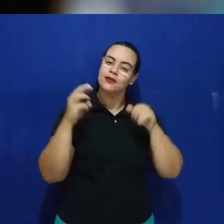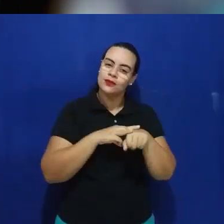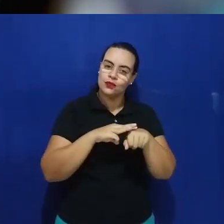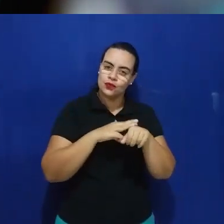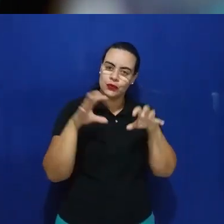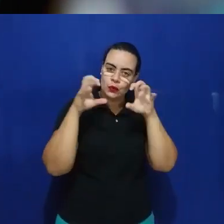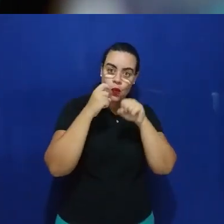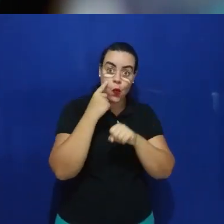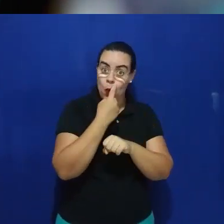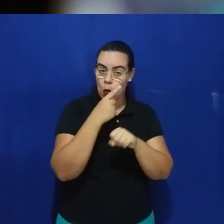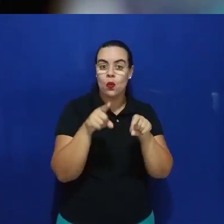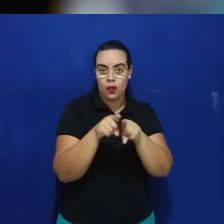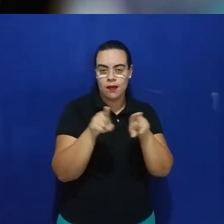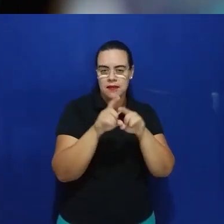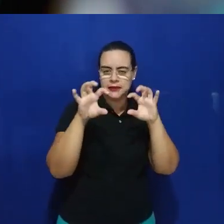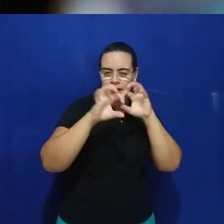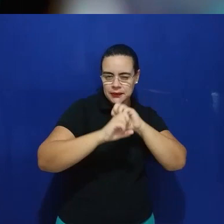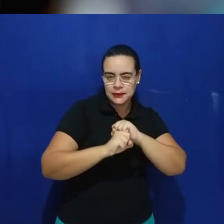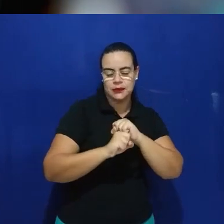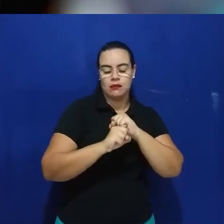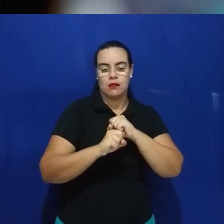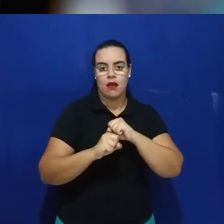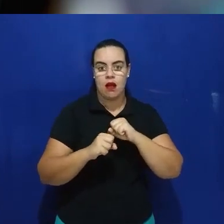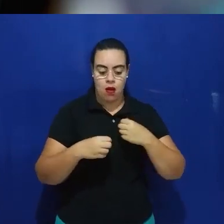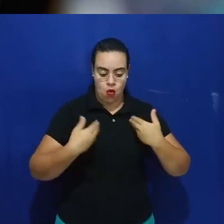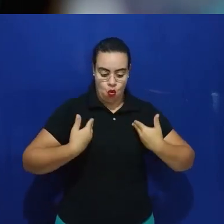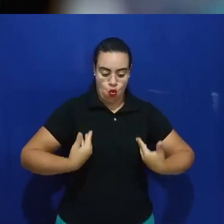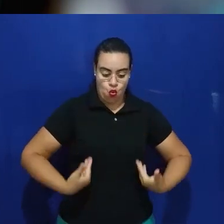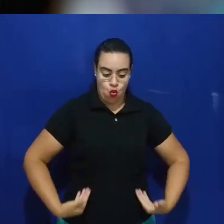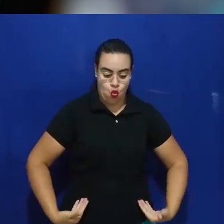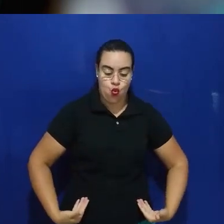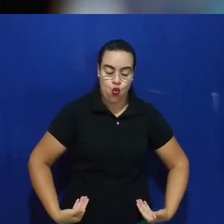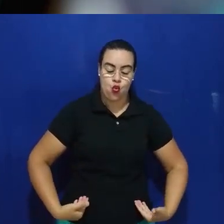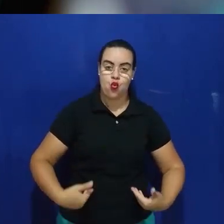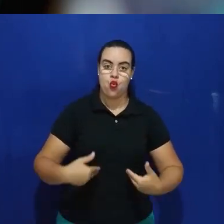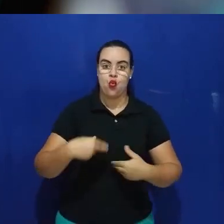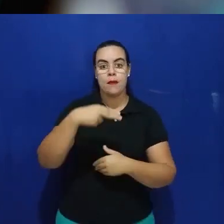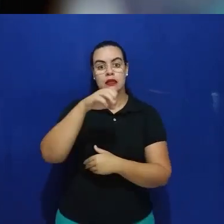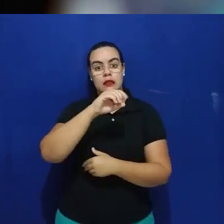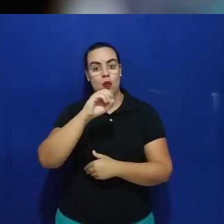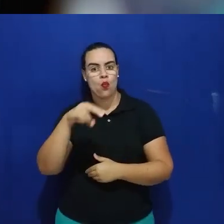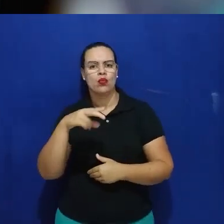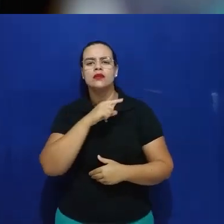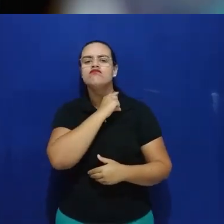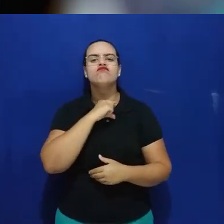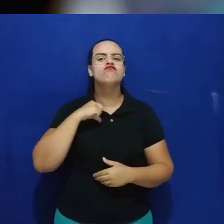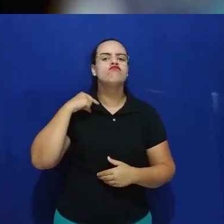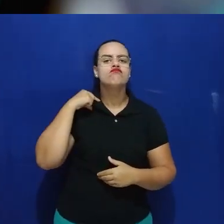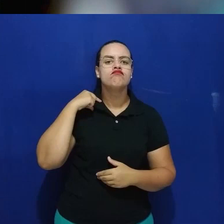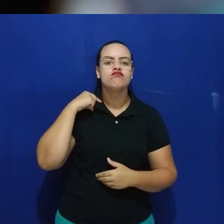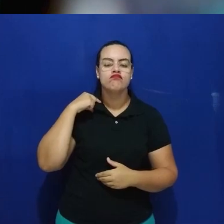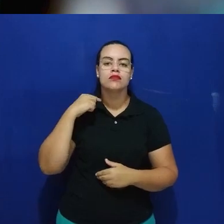também castanhos escuros, estou vestindo uma espécie de lenço da cor neon com detalhes coloridos no pescoço, uma